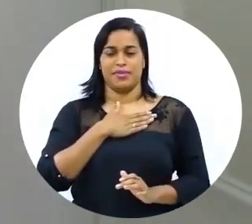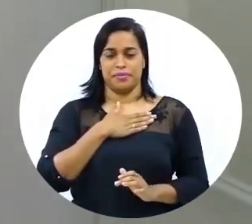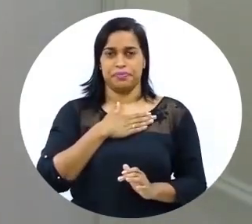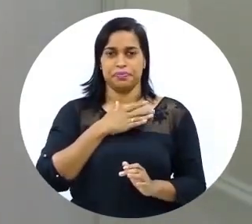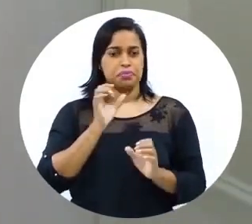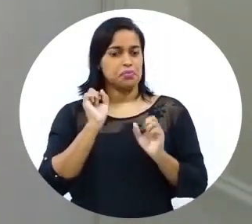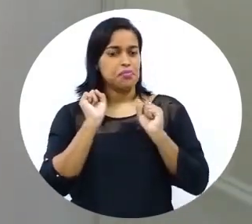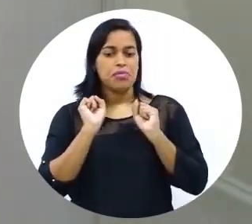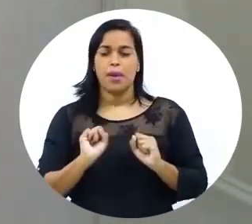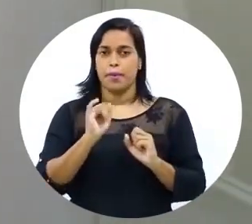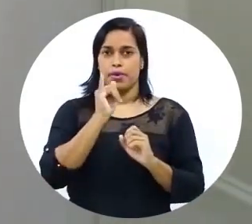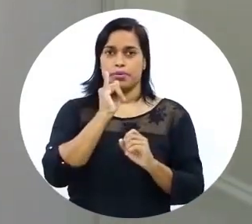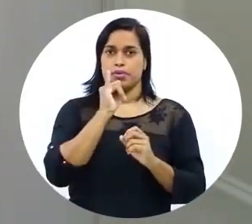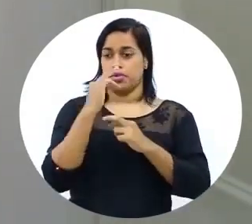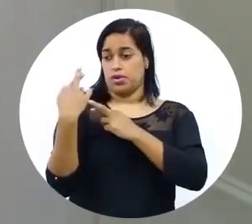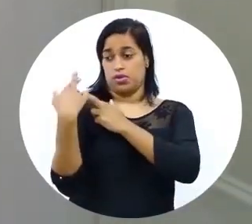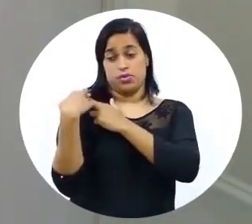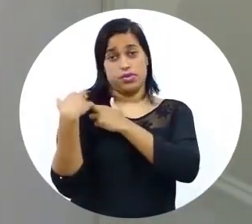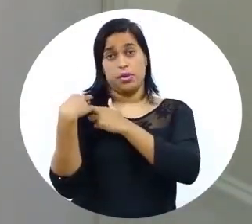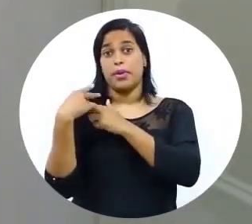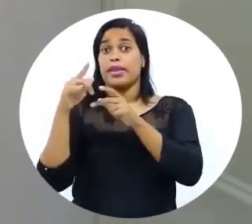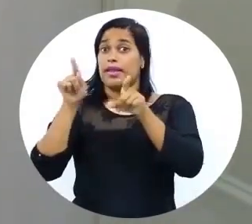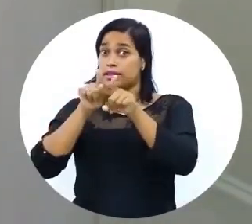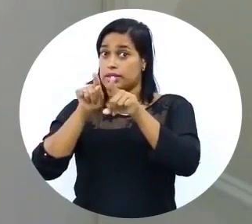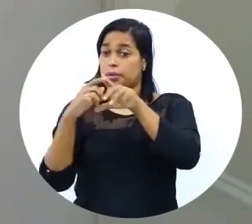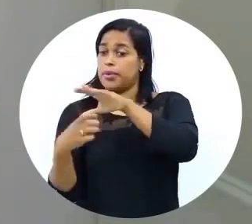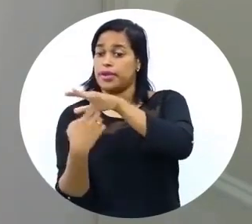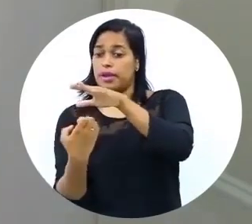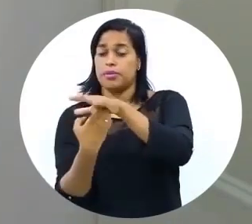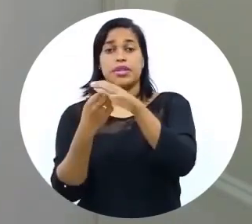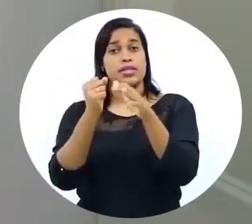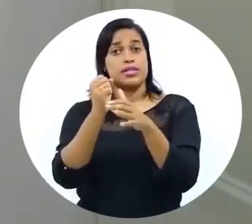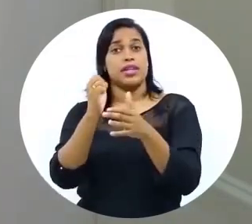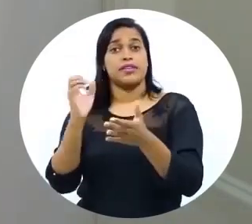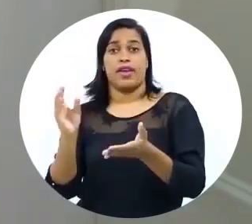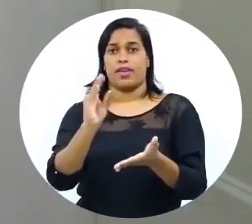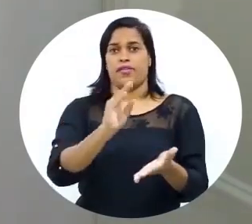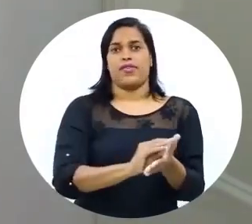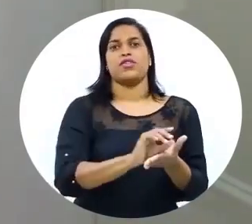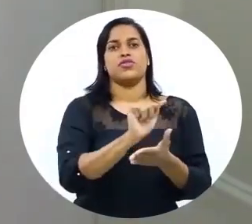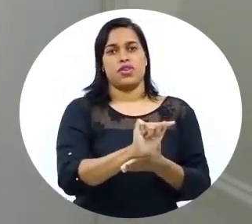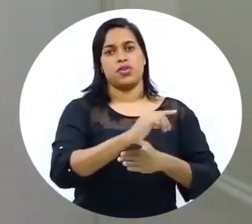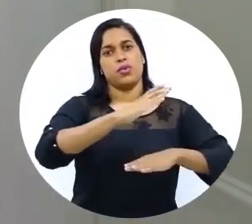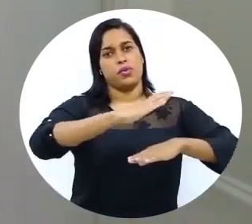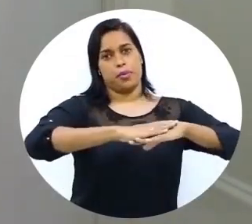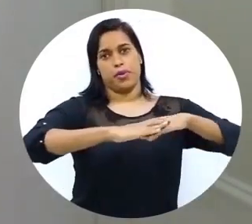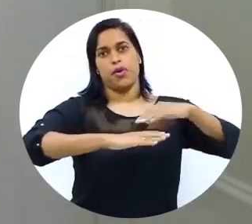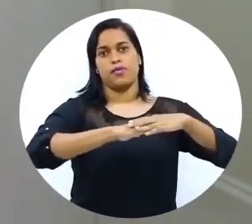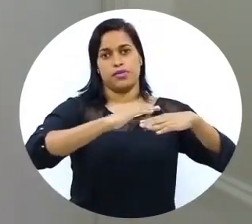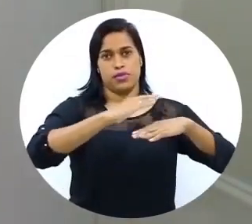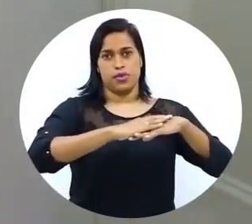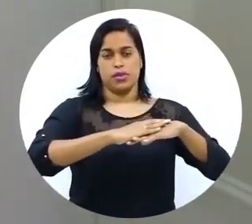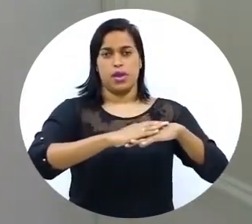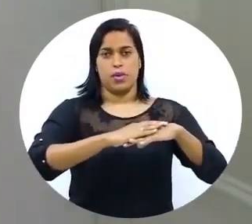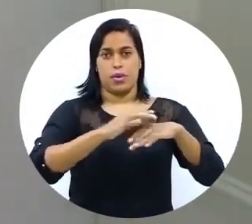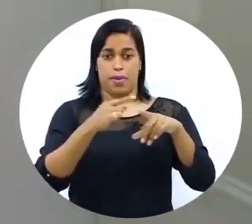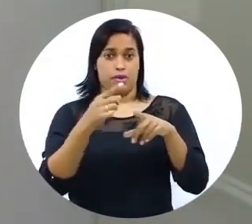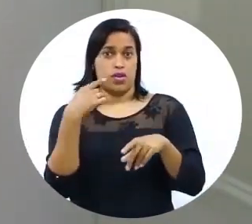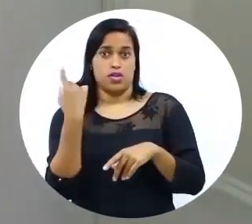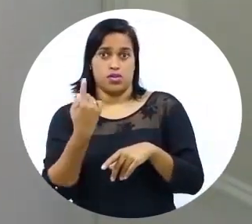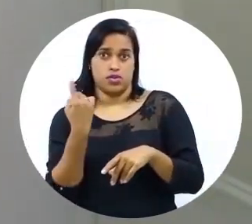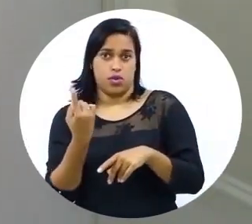uma corresponsabilidade da empresa se ela estiver investindo em você, mas não é necessariamente